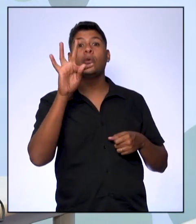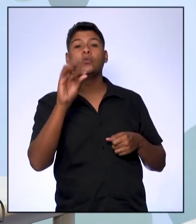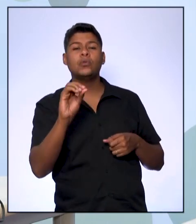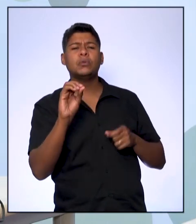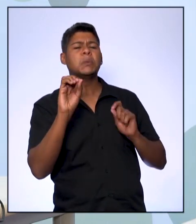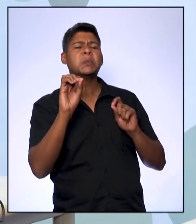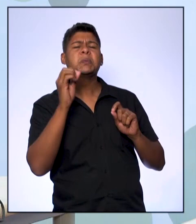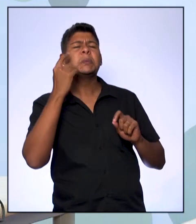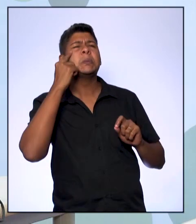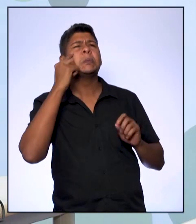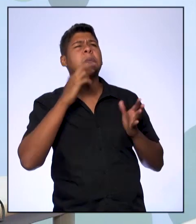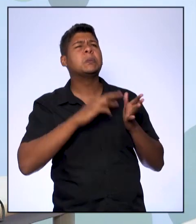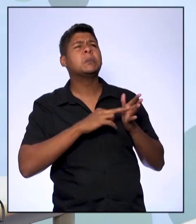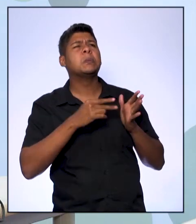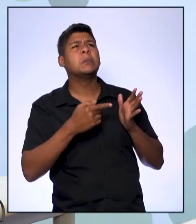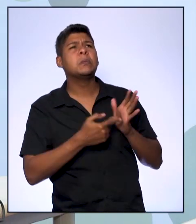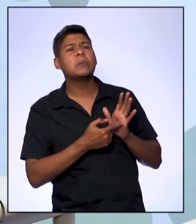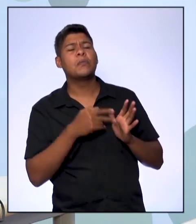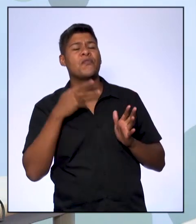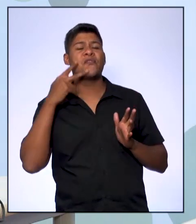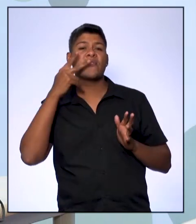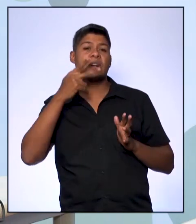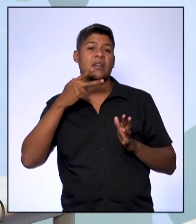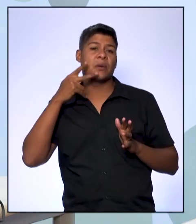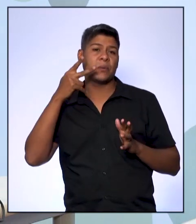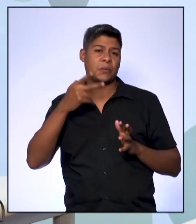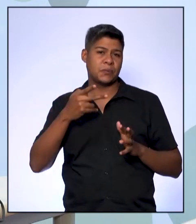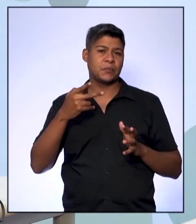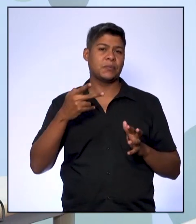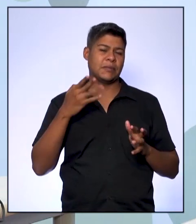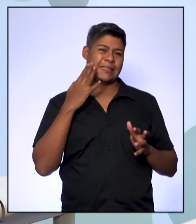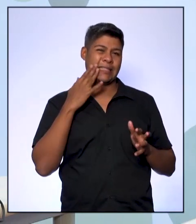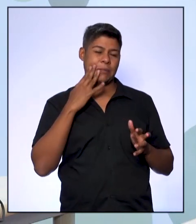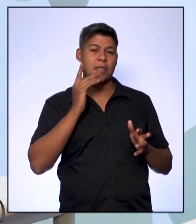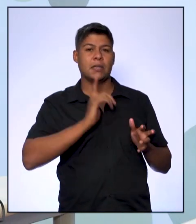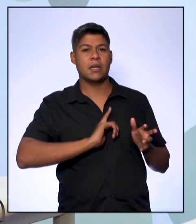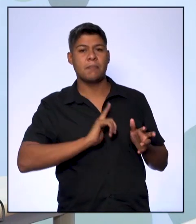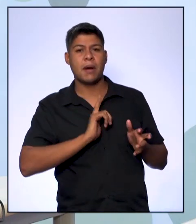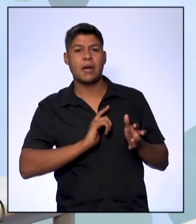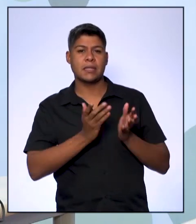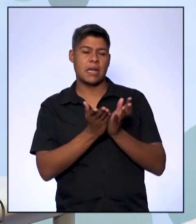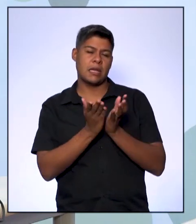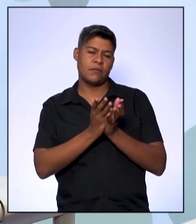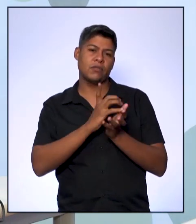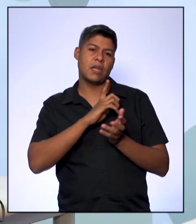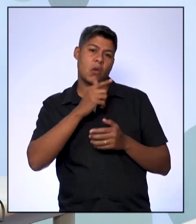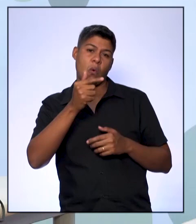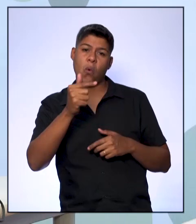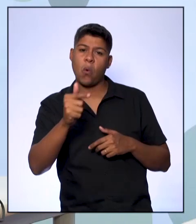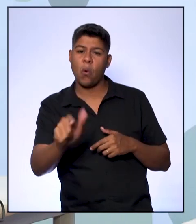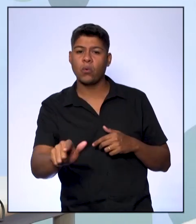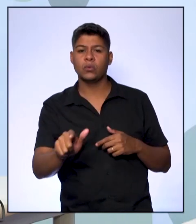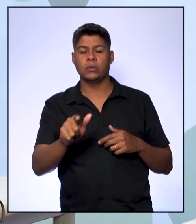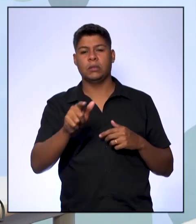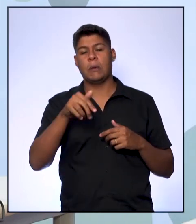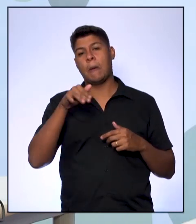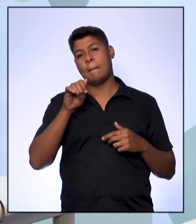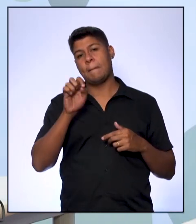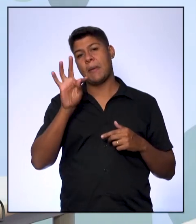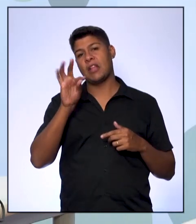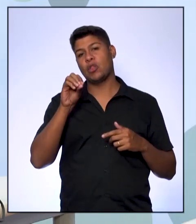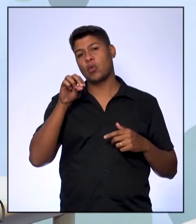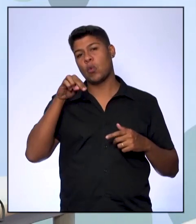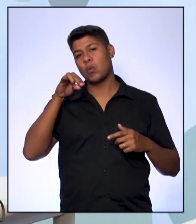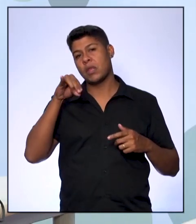porto subsistente se que seja vinho mas ao consultar a gramática o livro você terá outras ou tipos de metonímia